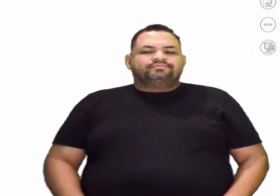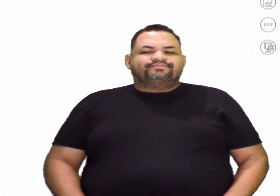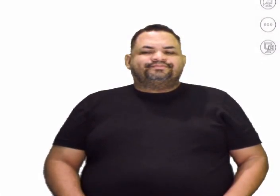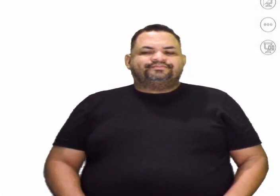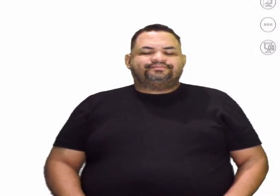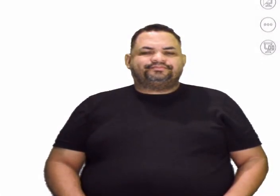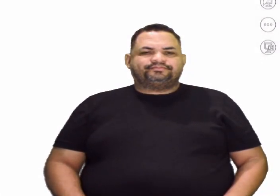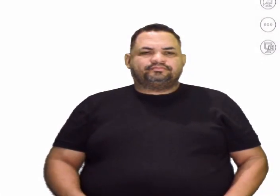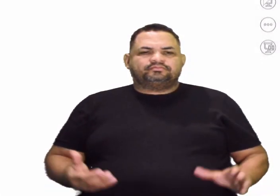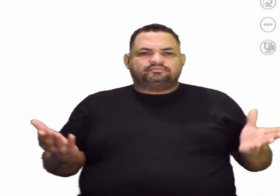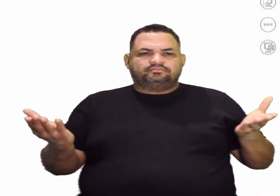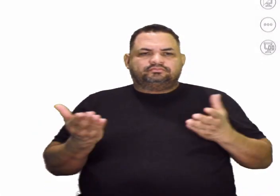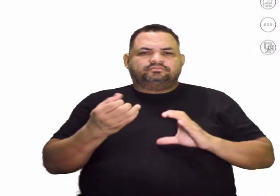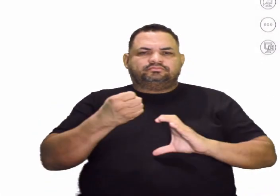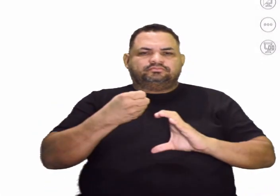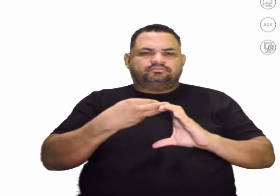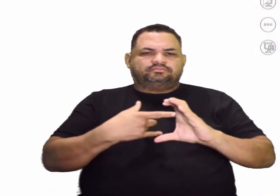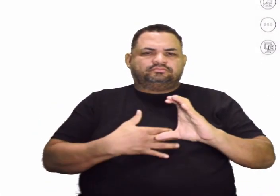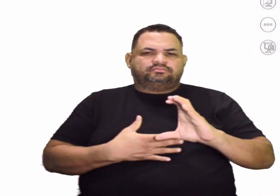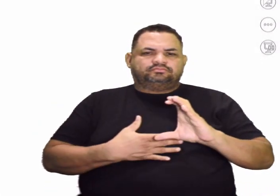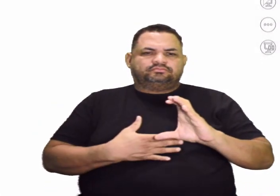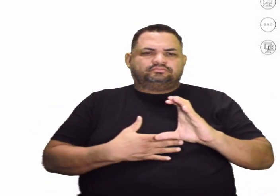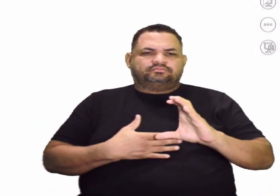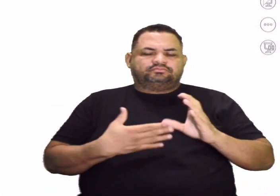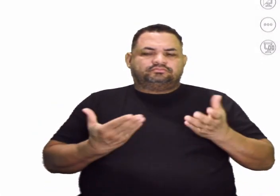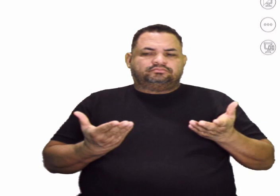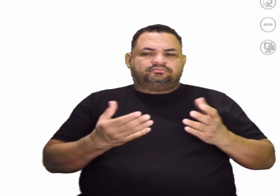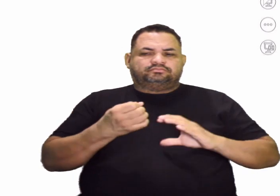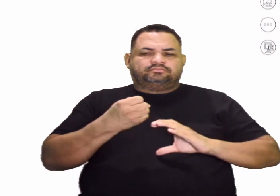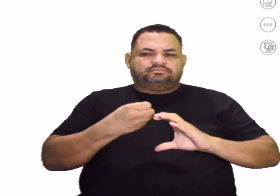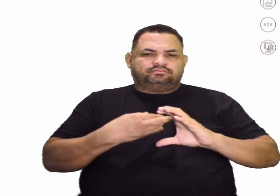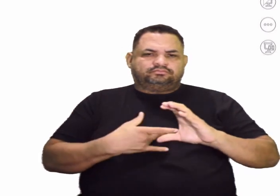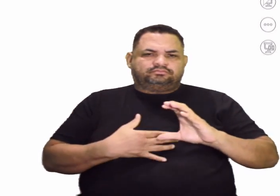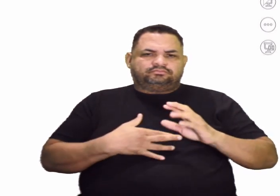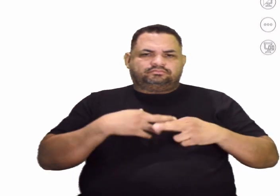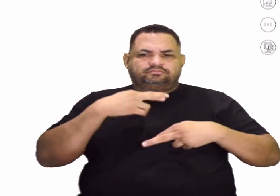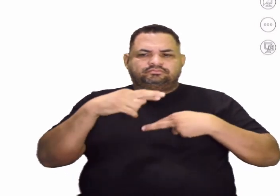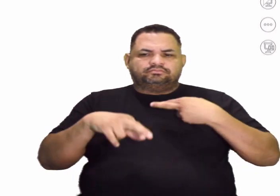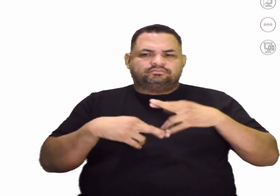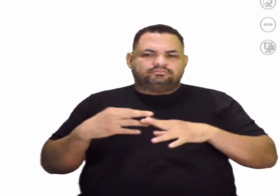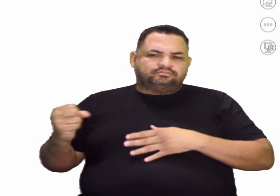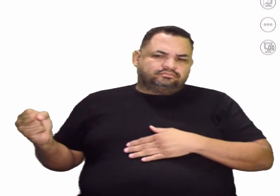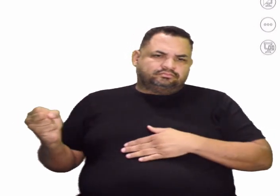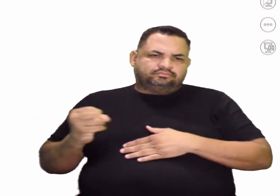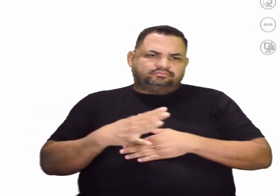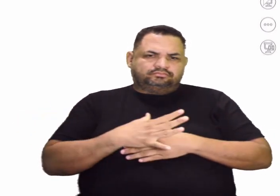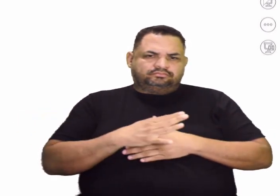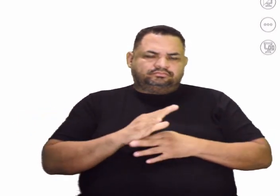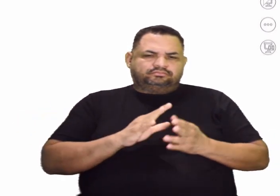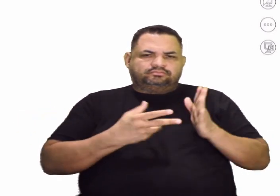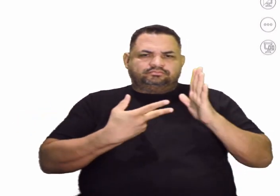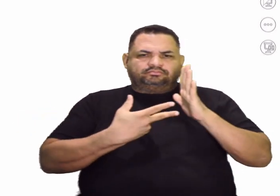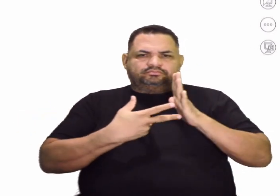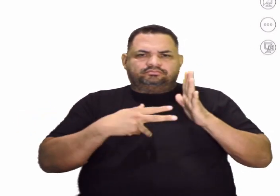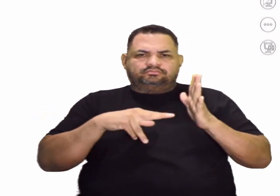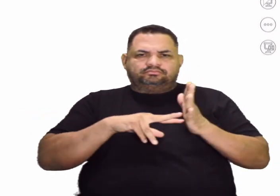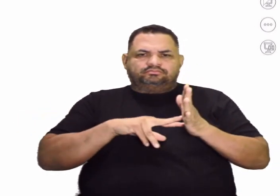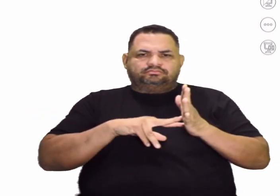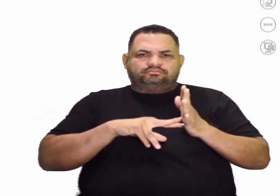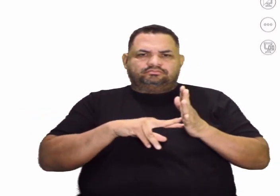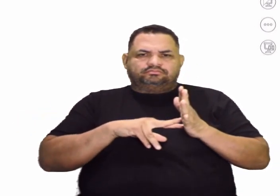Agora nós vimos as características da Idade Média, agora vamos ver do Renascimento. Isso significa